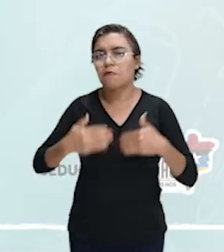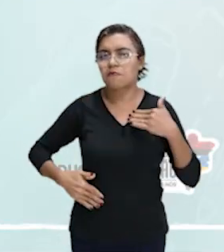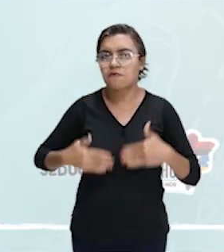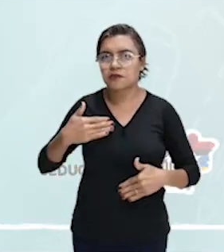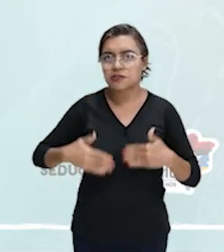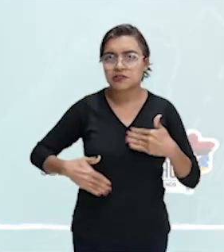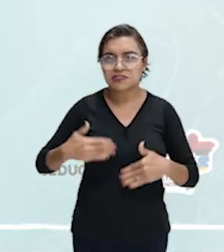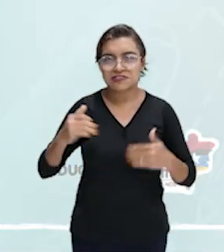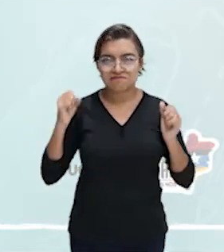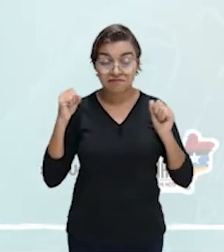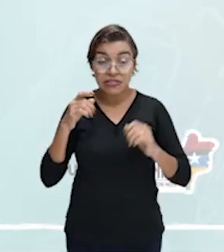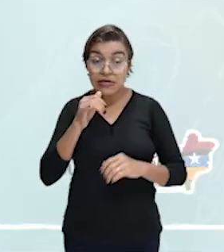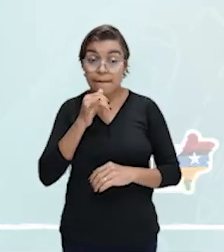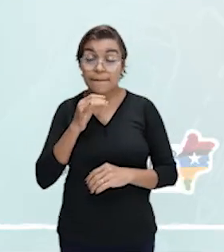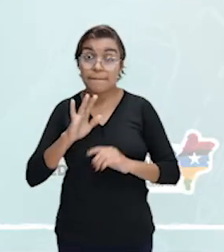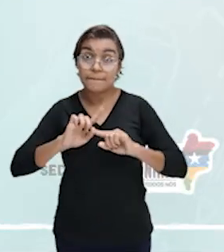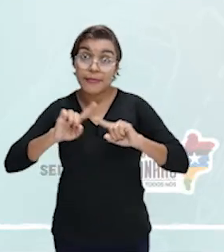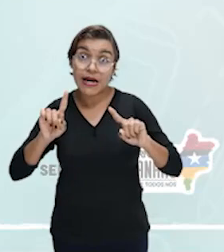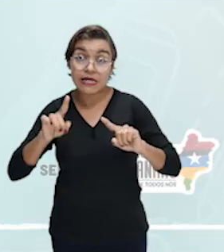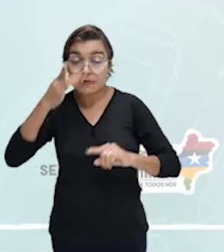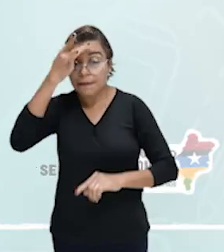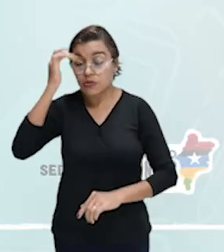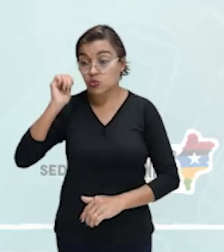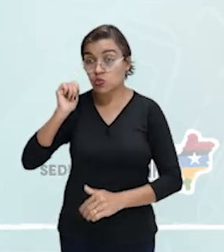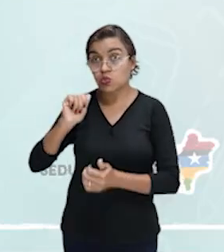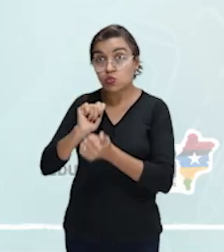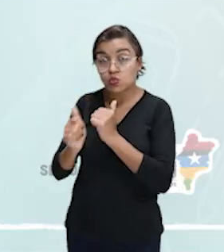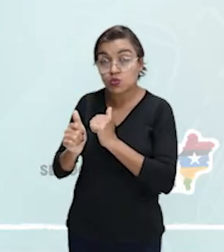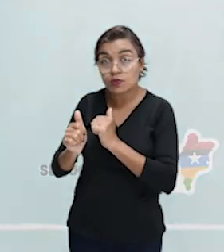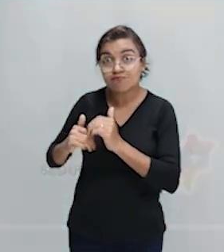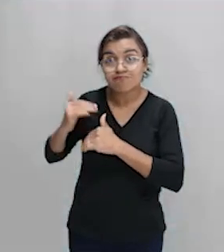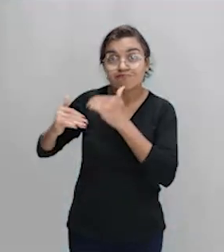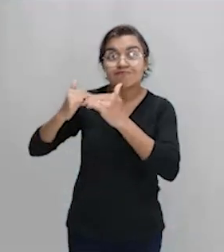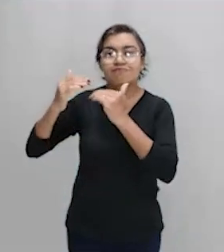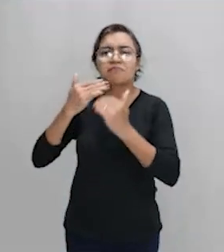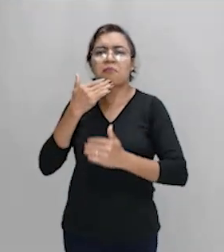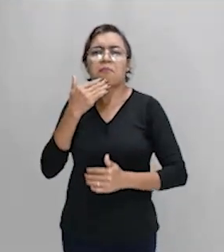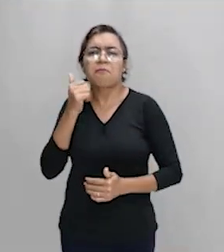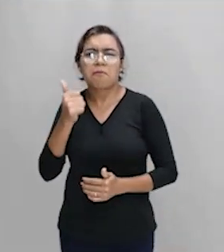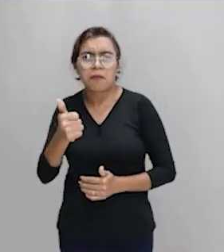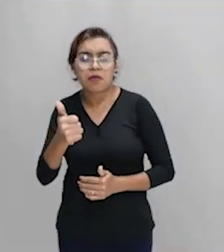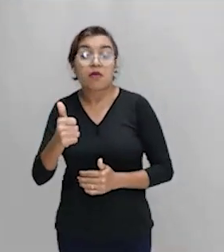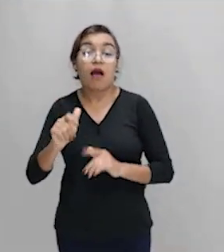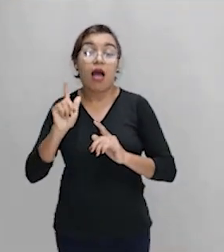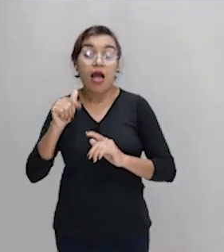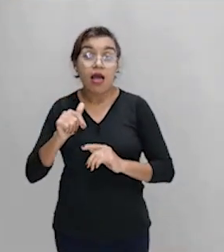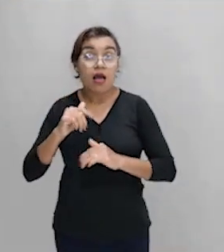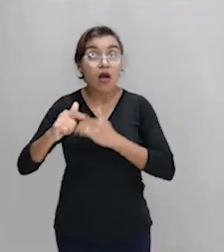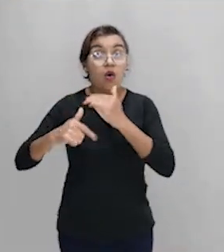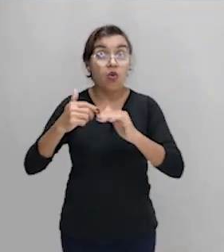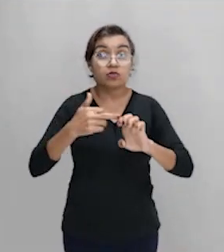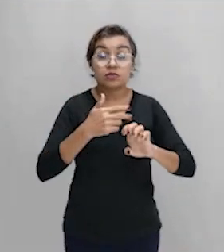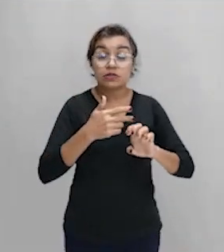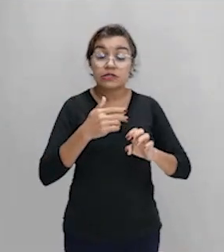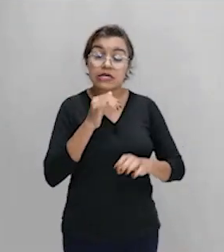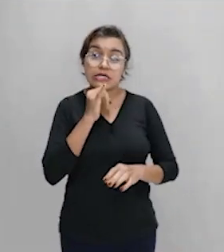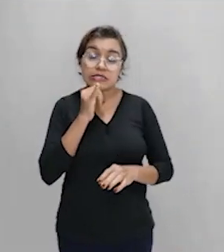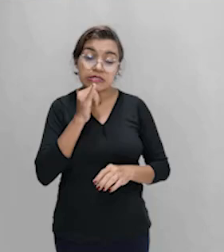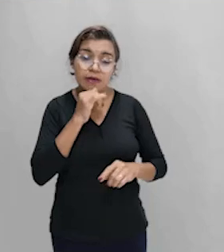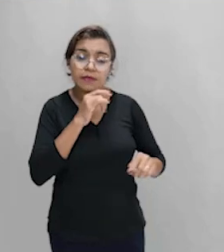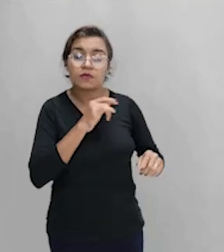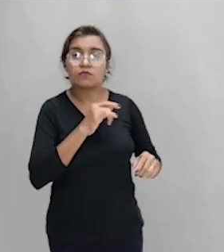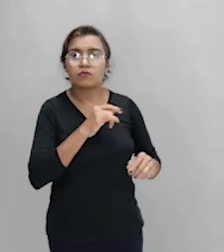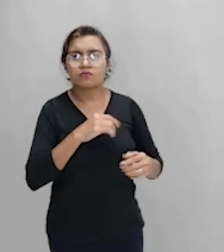vocês. Mas para que o atleta ele tenha um bom desempenho de fato, existem outros fatores que também devem ser levados